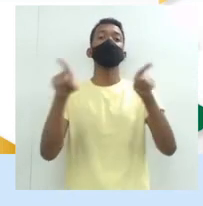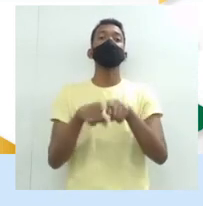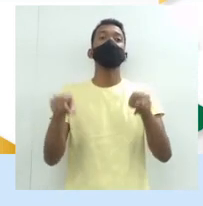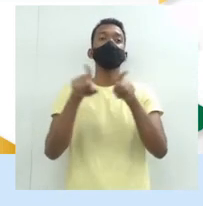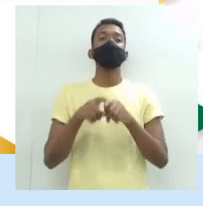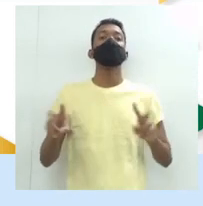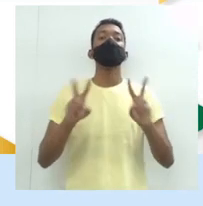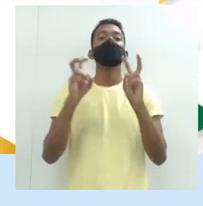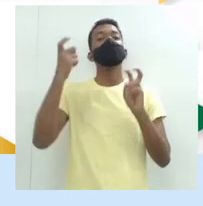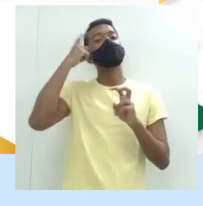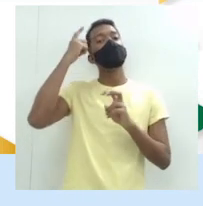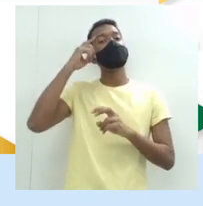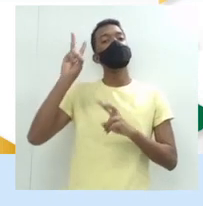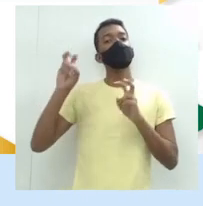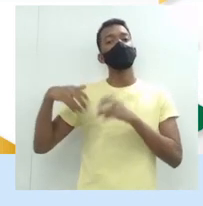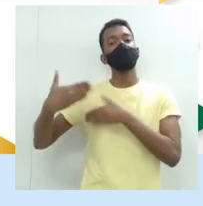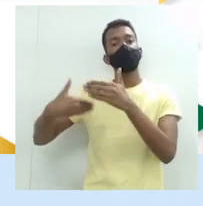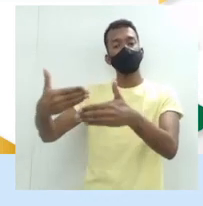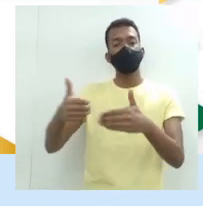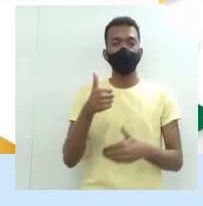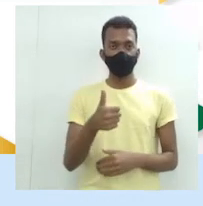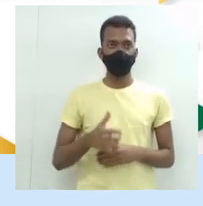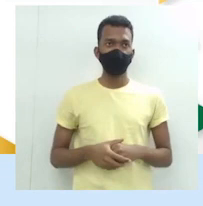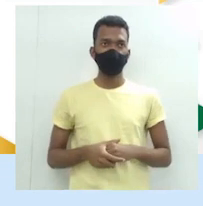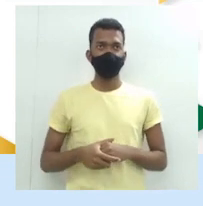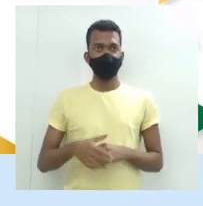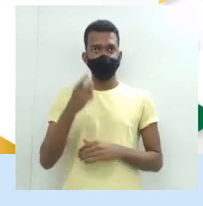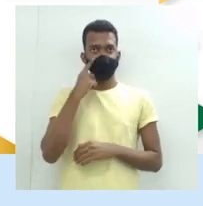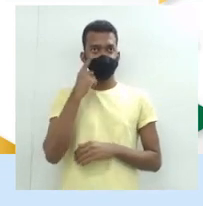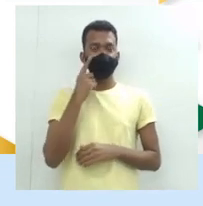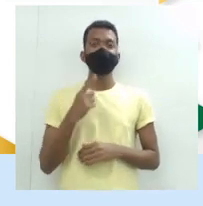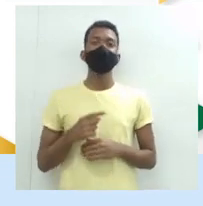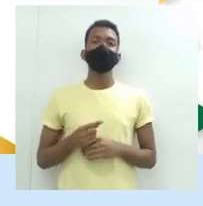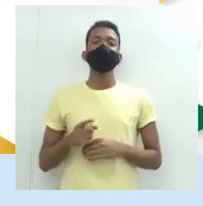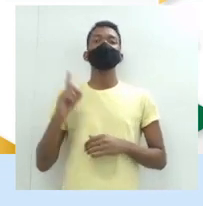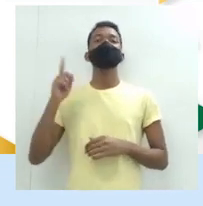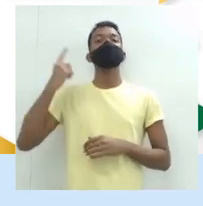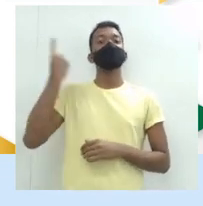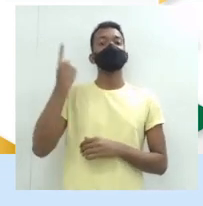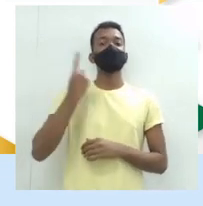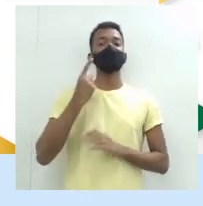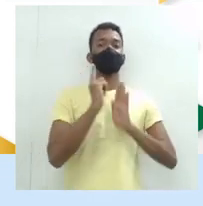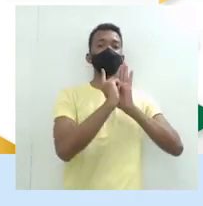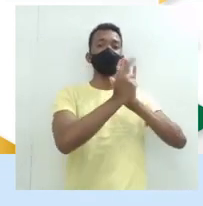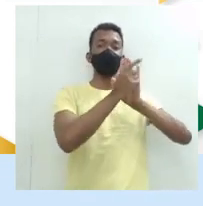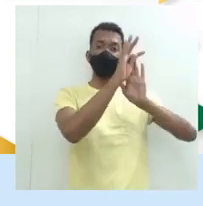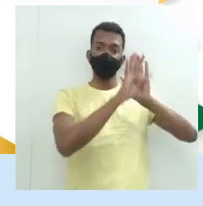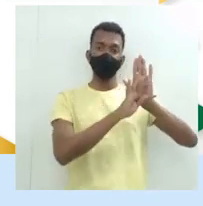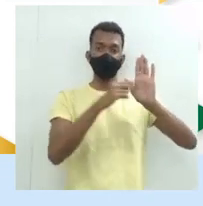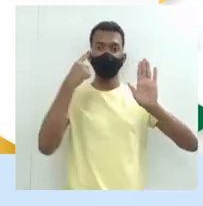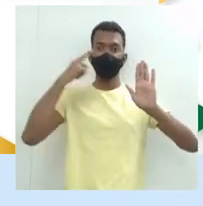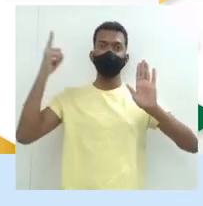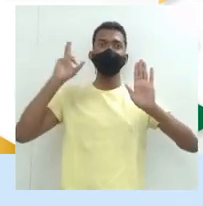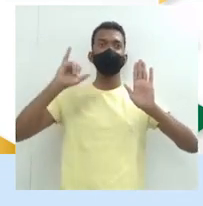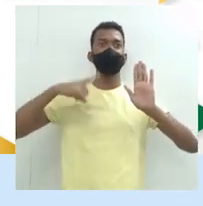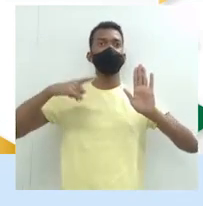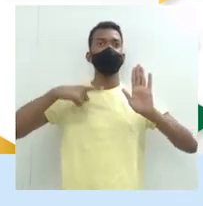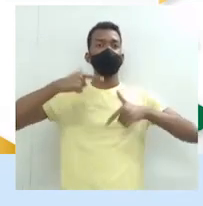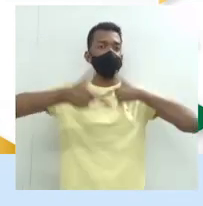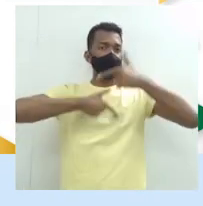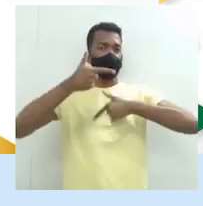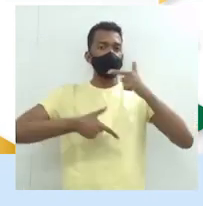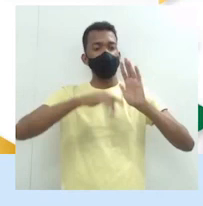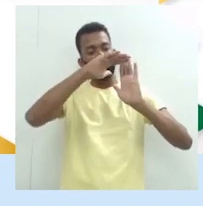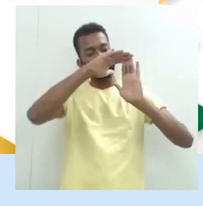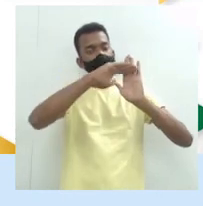sobre o processo. Olha só, esse é o nosso primeiro gênero textual. A gente vai ter um pouquinho de trabalho para a